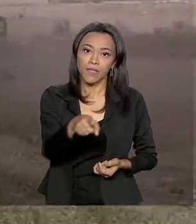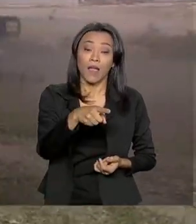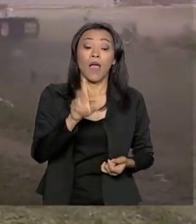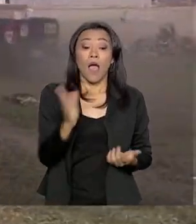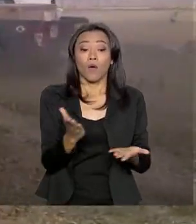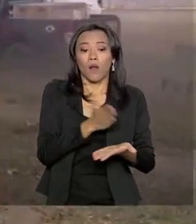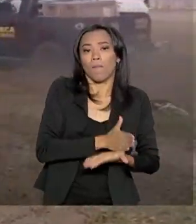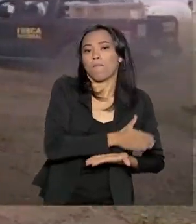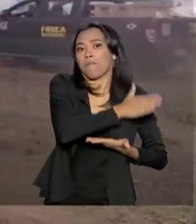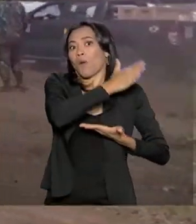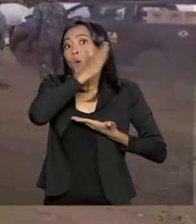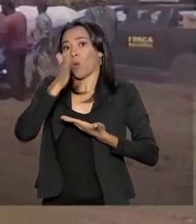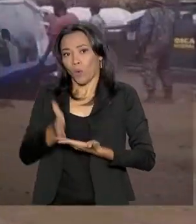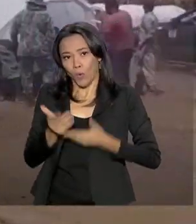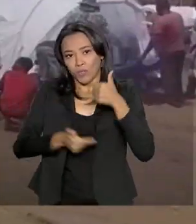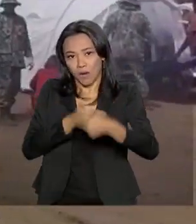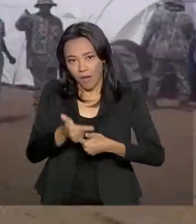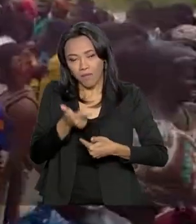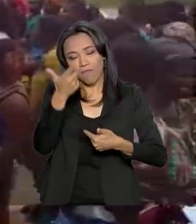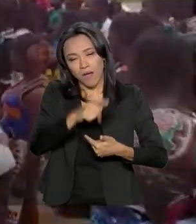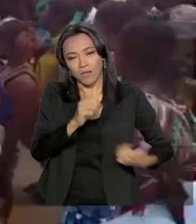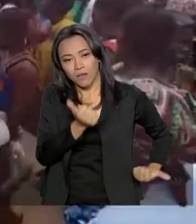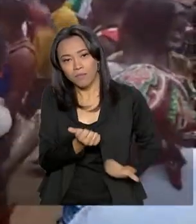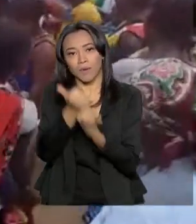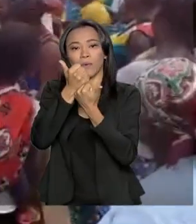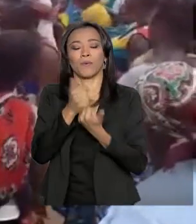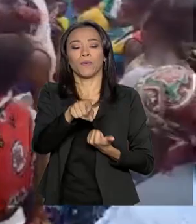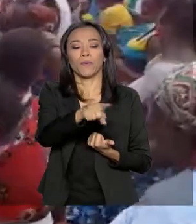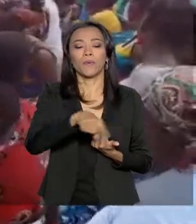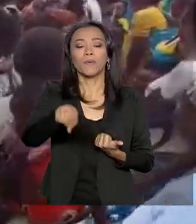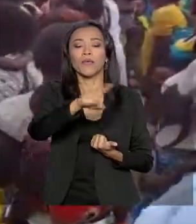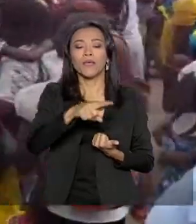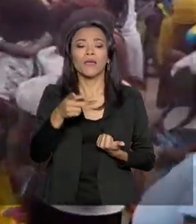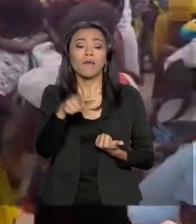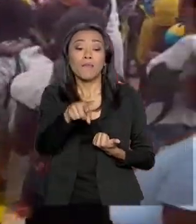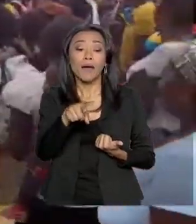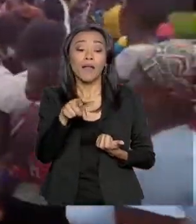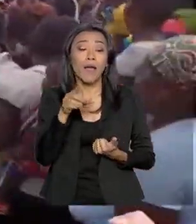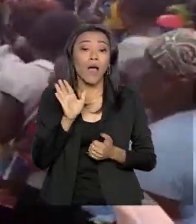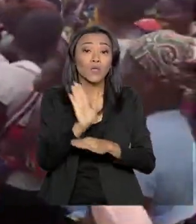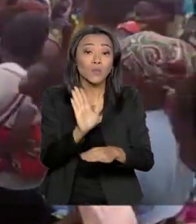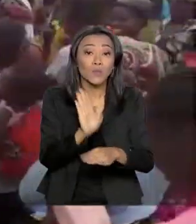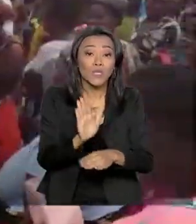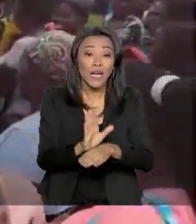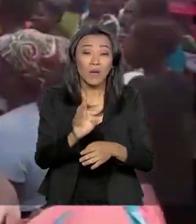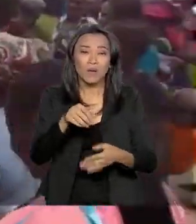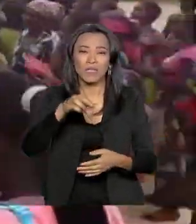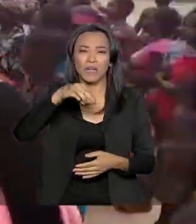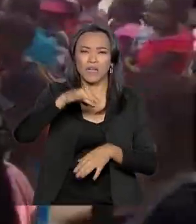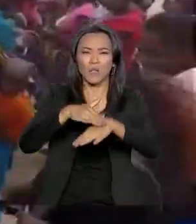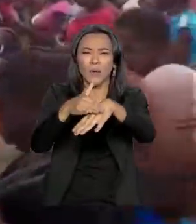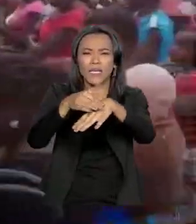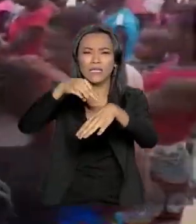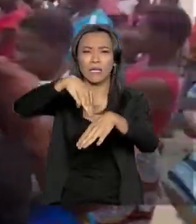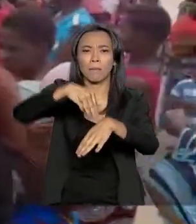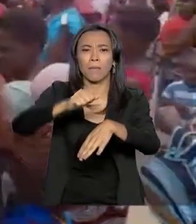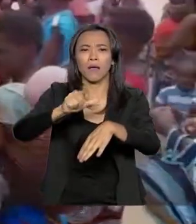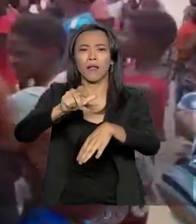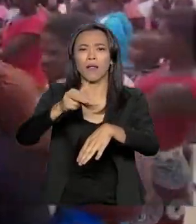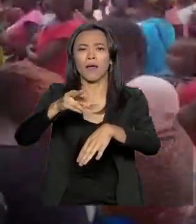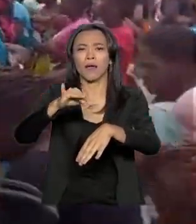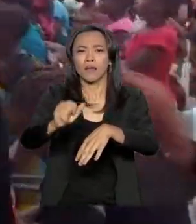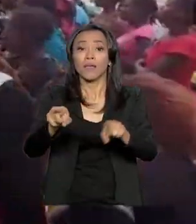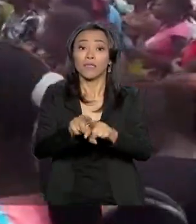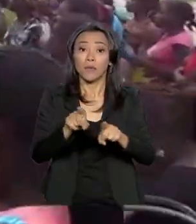da força nacional ganha reforço o programa de prevenção e combate à malária ea montagem de tendas para a instalação